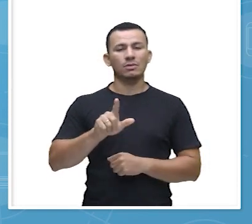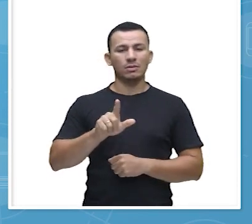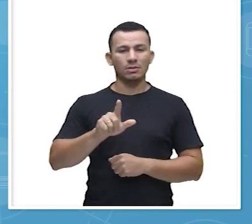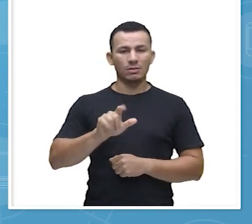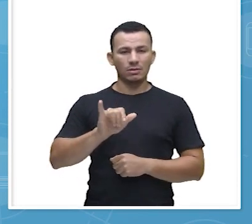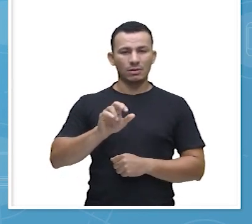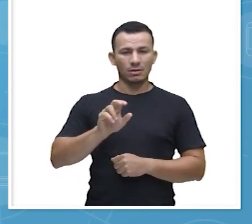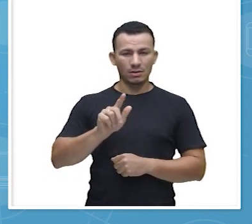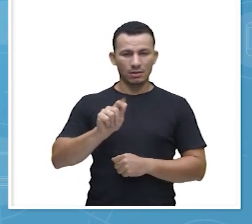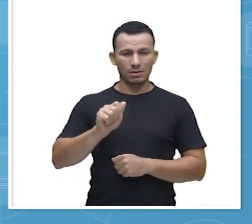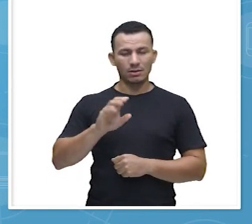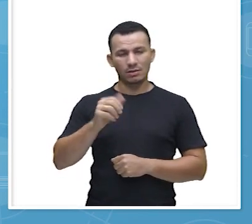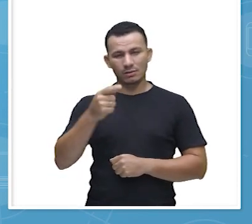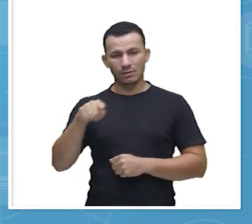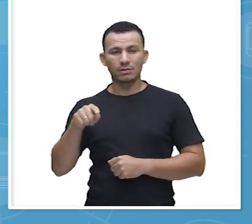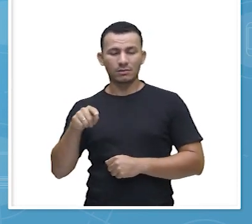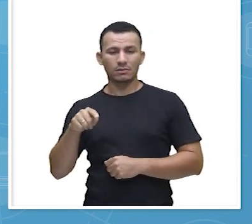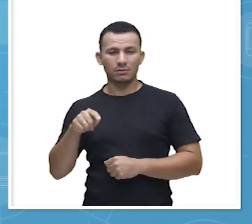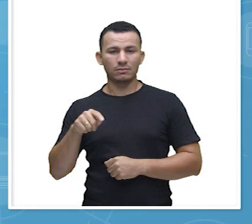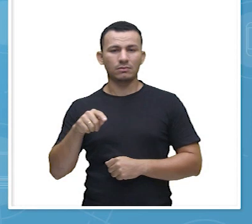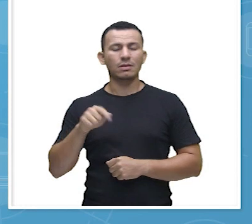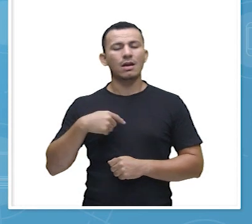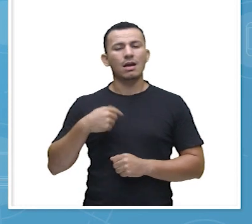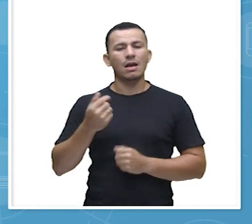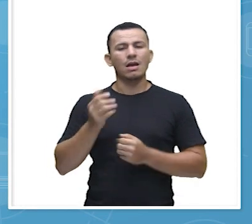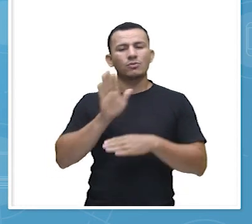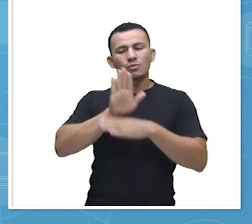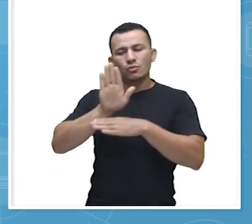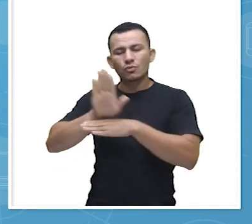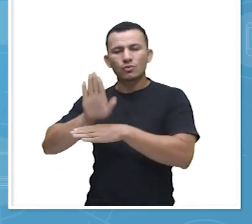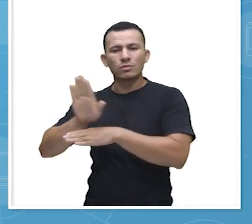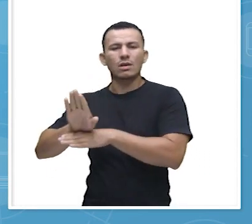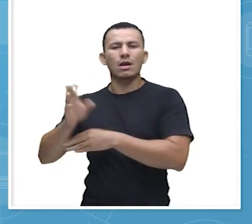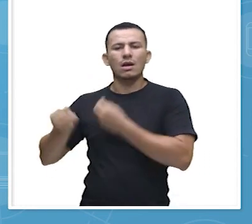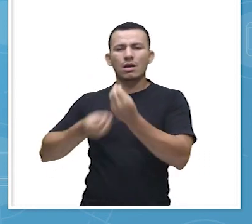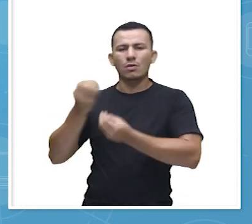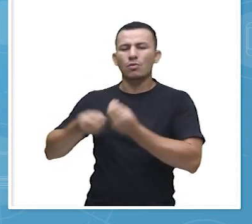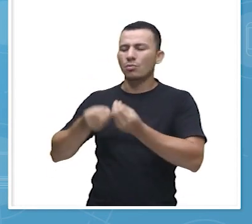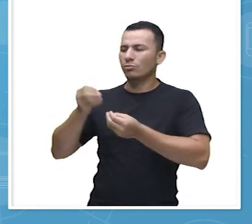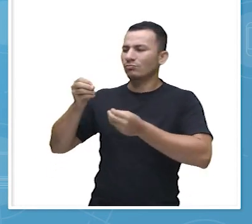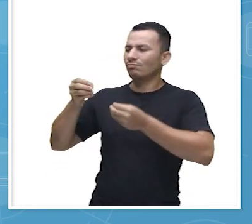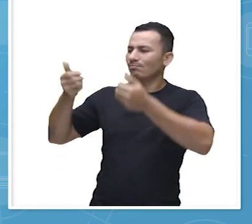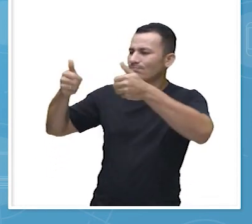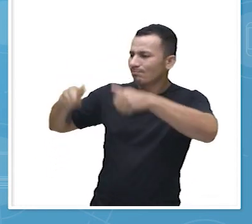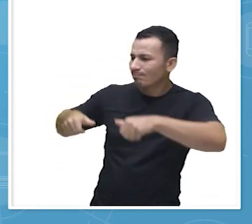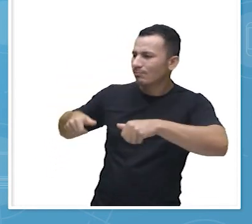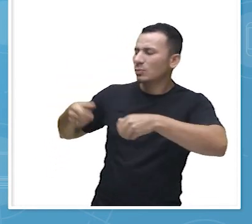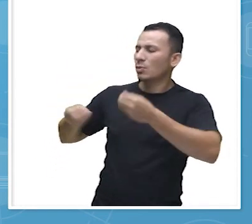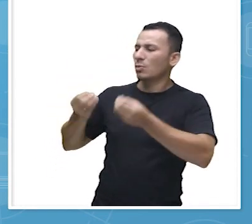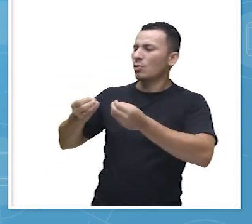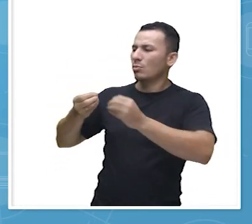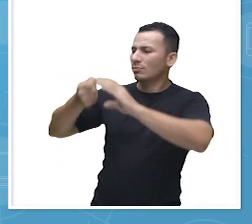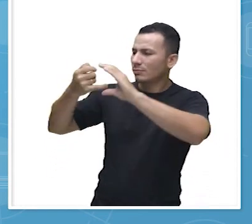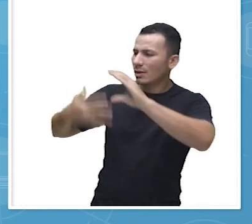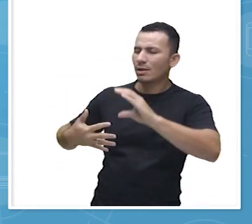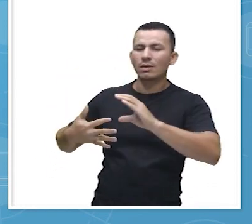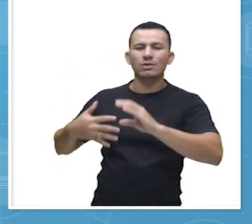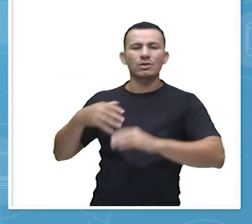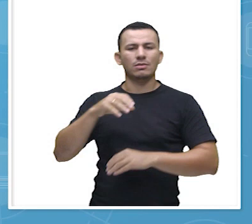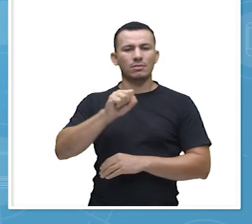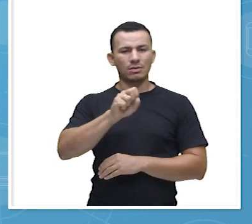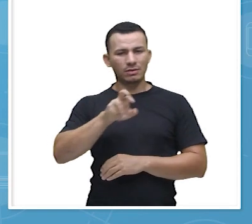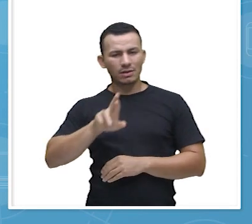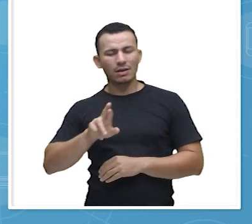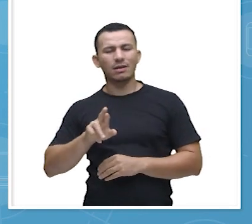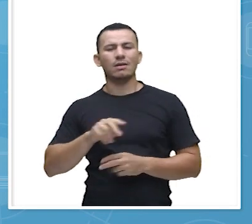ser é um desses verbos, esses verbos que nos auxiliam a introduzir caracterizações. Verbo ser, verbo estar, dependendo